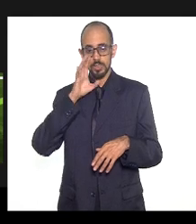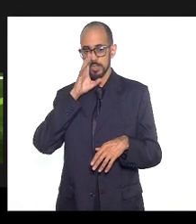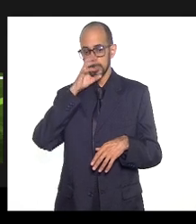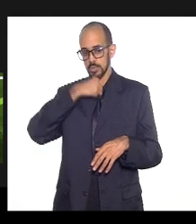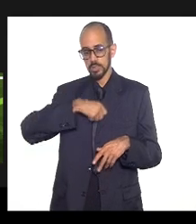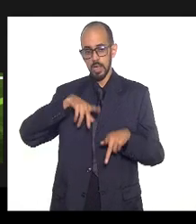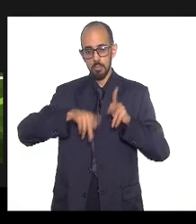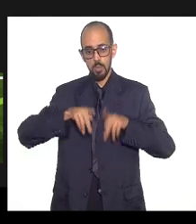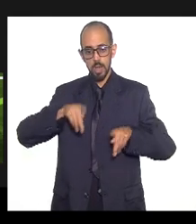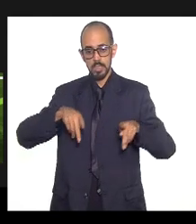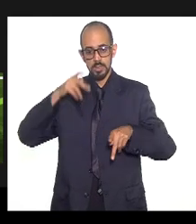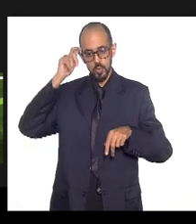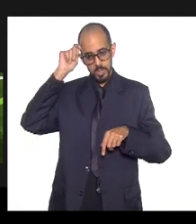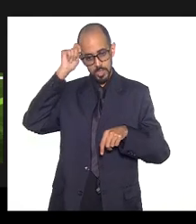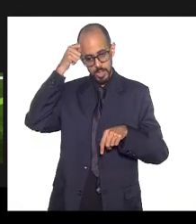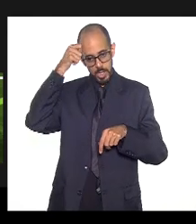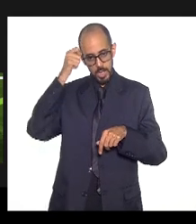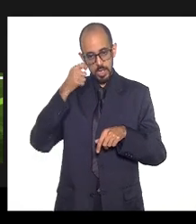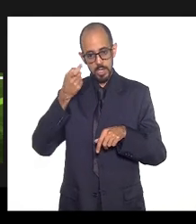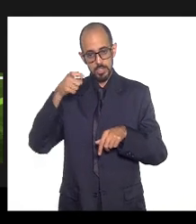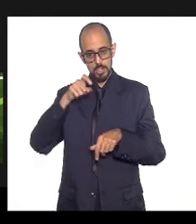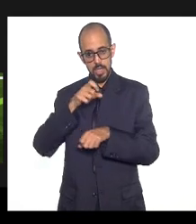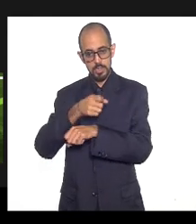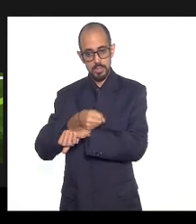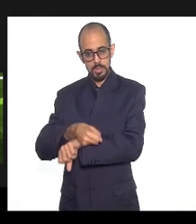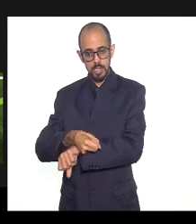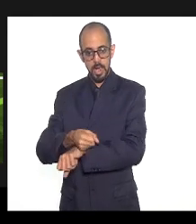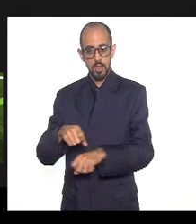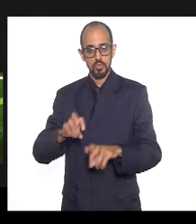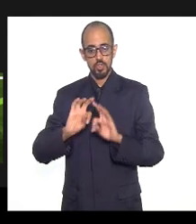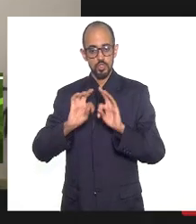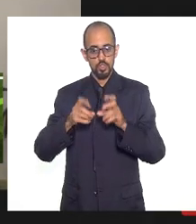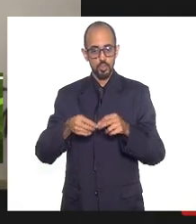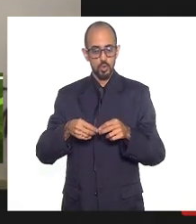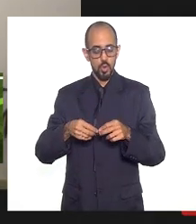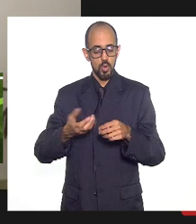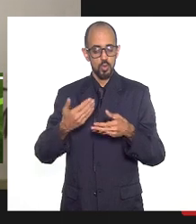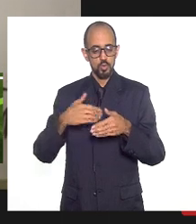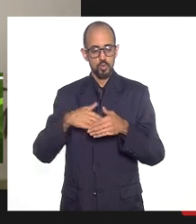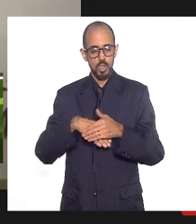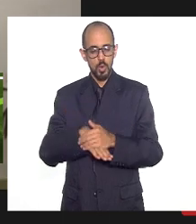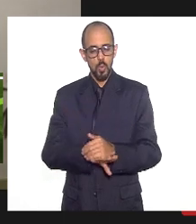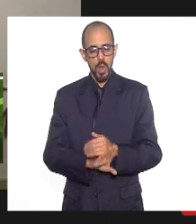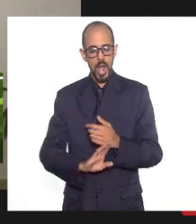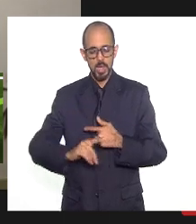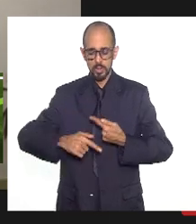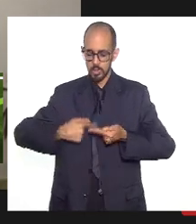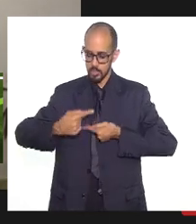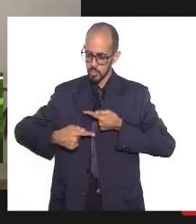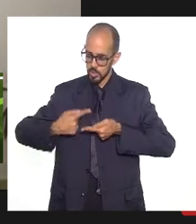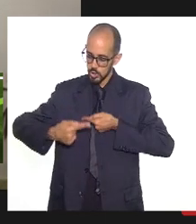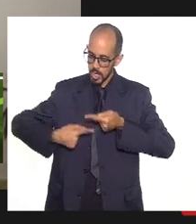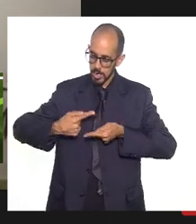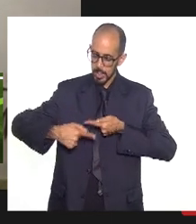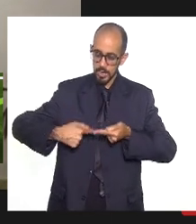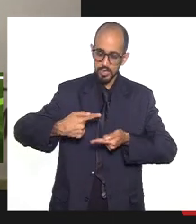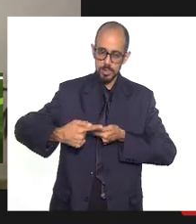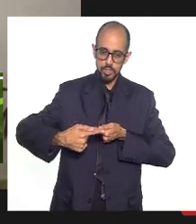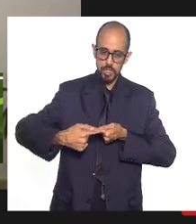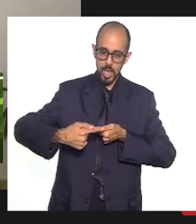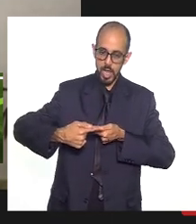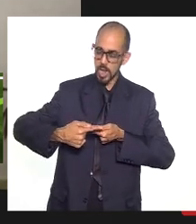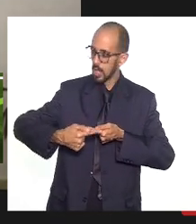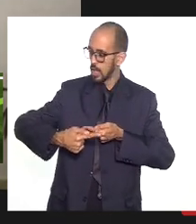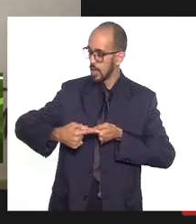preto, do povo quilombola, enfim, de todos aqueles e aquelas que guardam na sua ancestralidade também